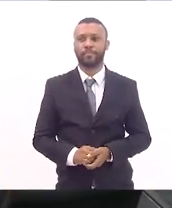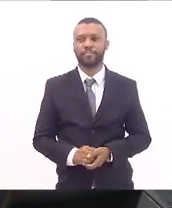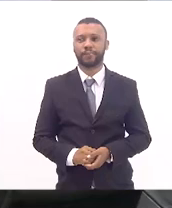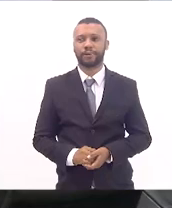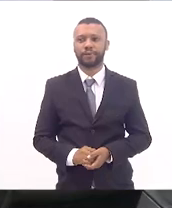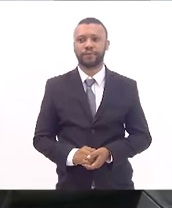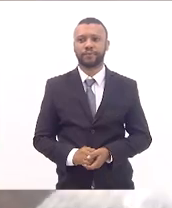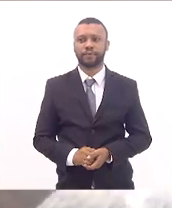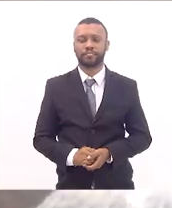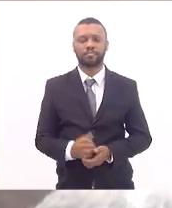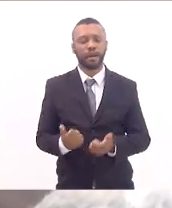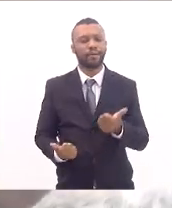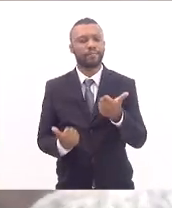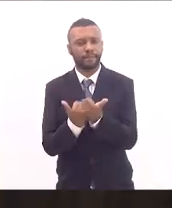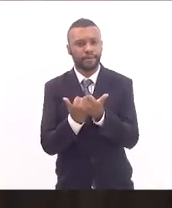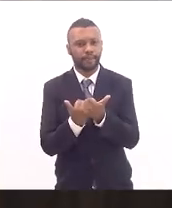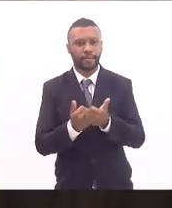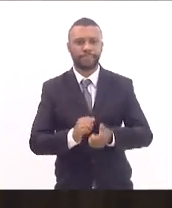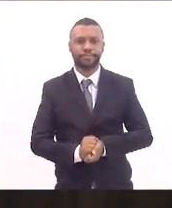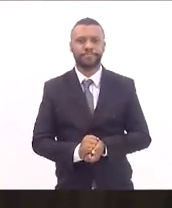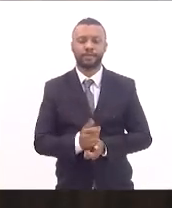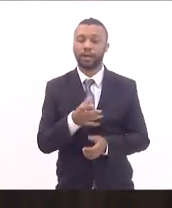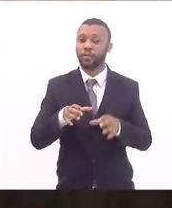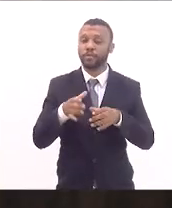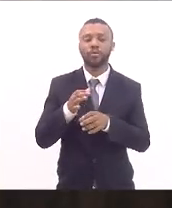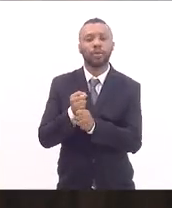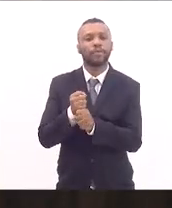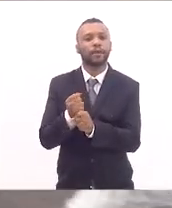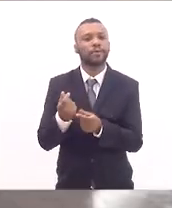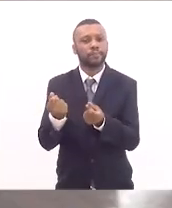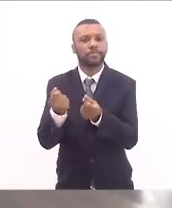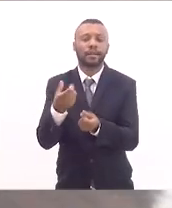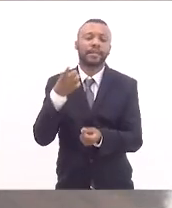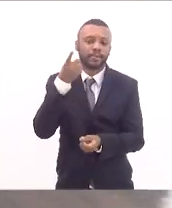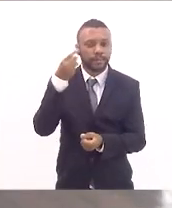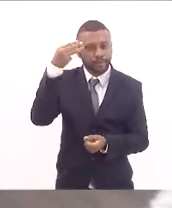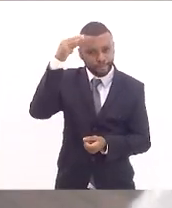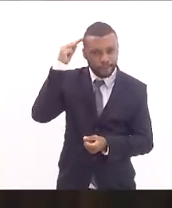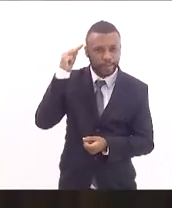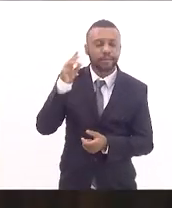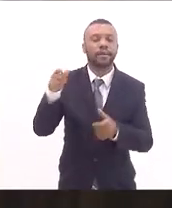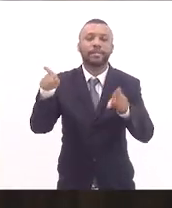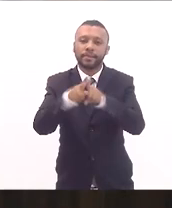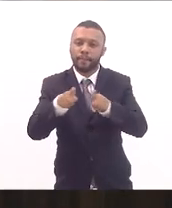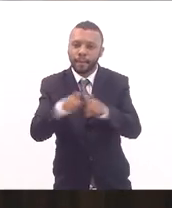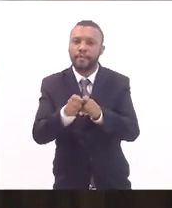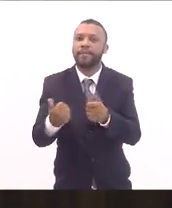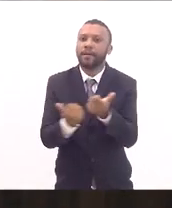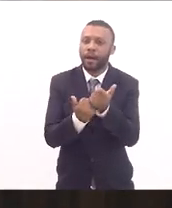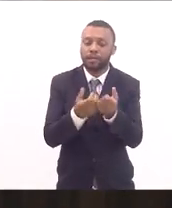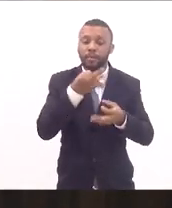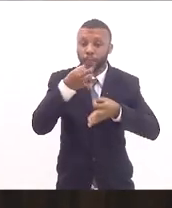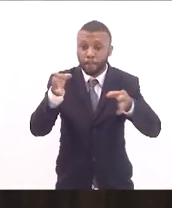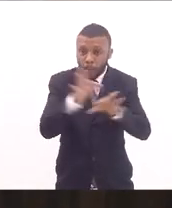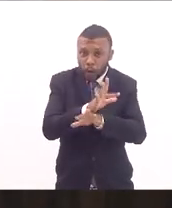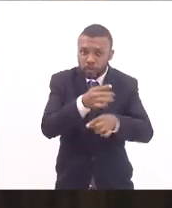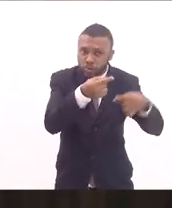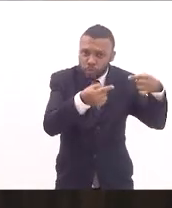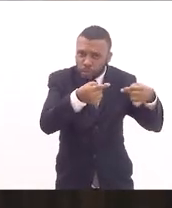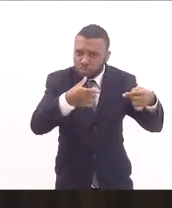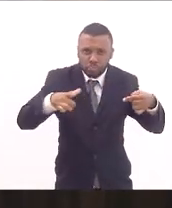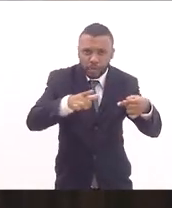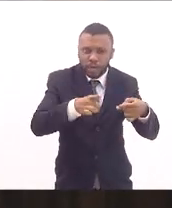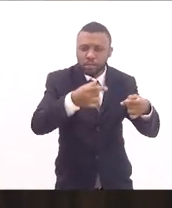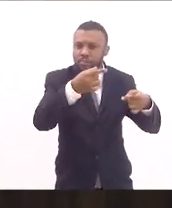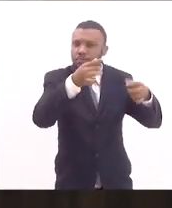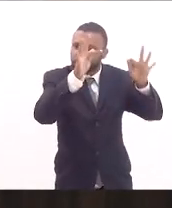é favorável pela comissão de orçamento que tá do Márcio Pacheco por favor do presidente pareceres emitidos em discussão na vida que